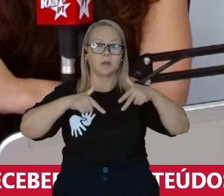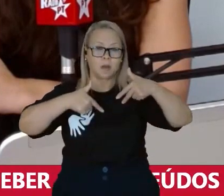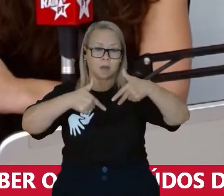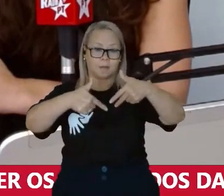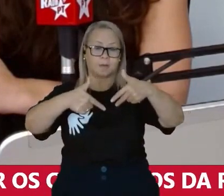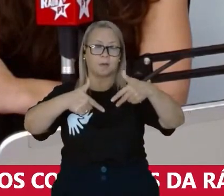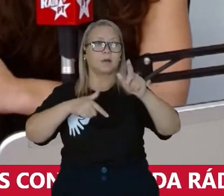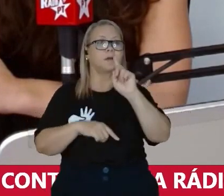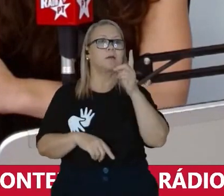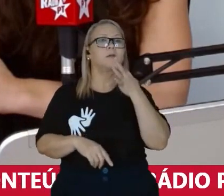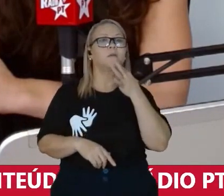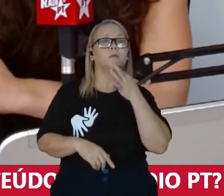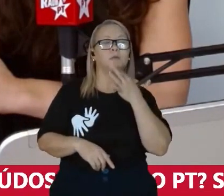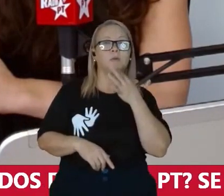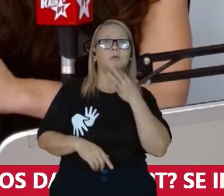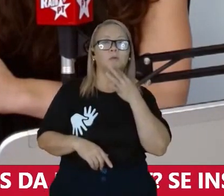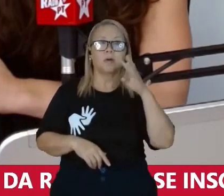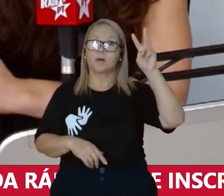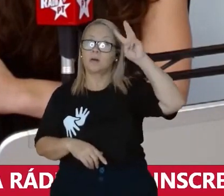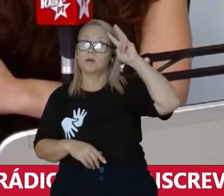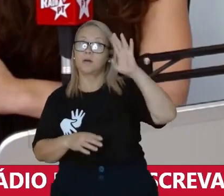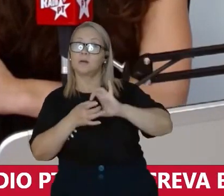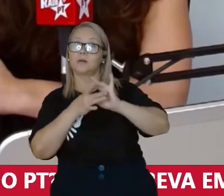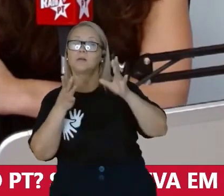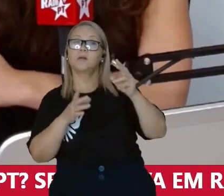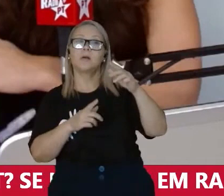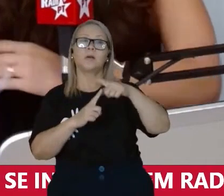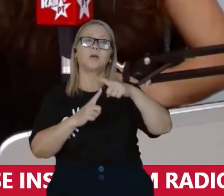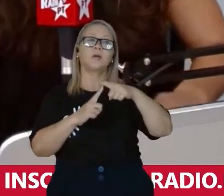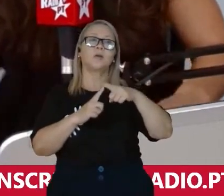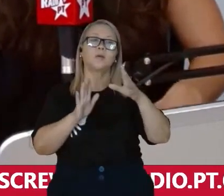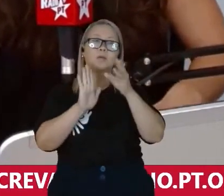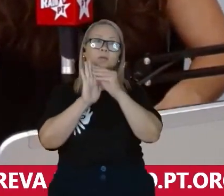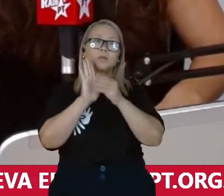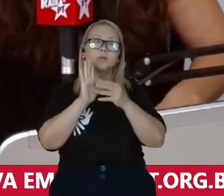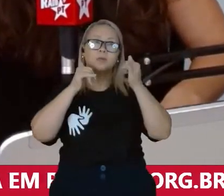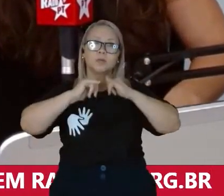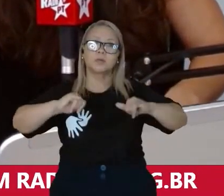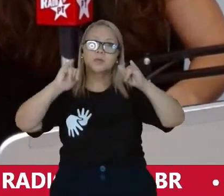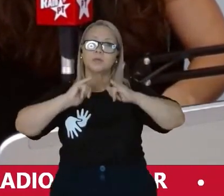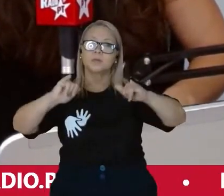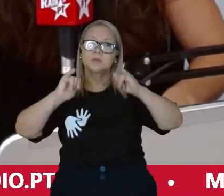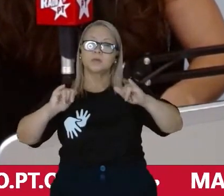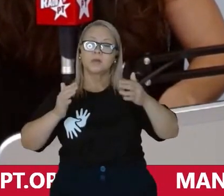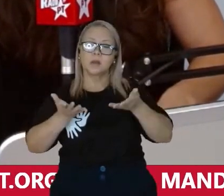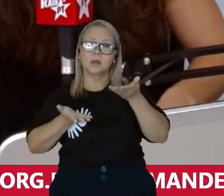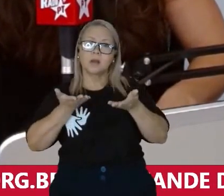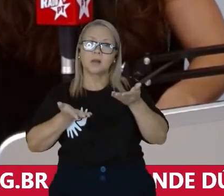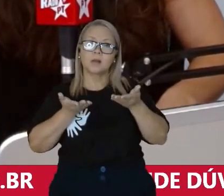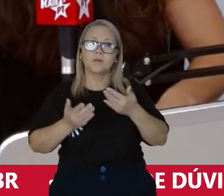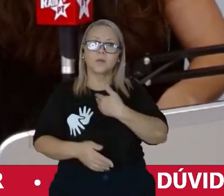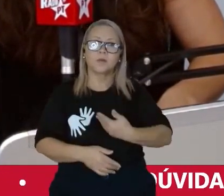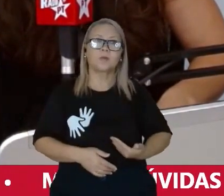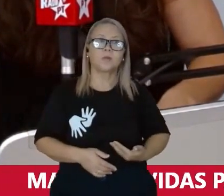por exemplo, o Terceiro Livre, para a gente dar um exemplo, o tipo de conteúdo que eles veiculam, e não só, o alinhamento do